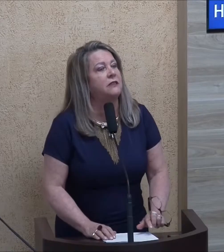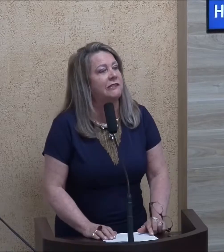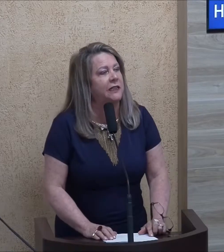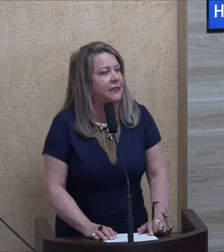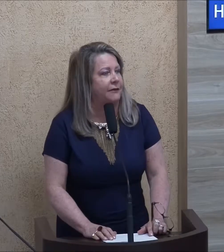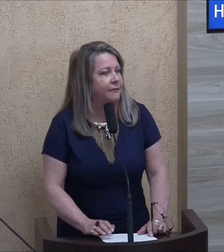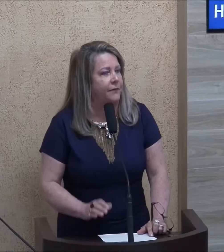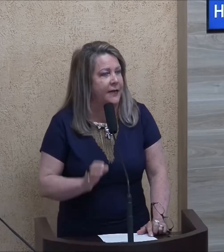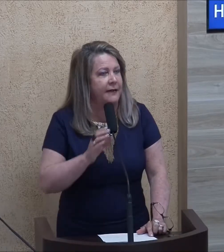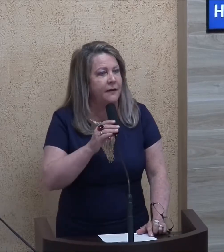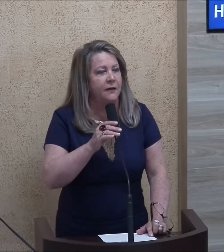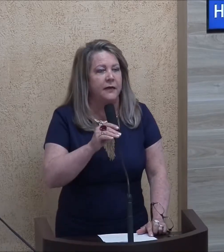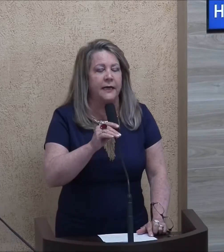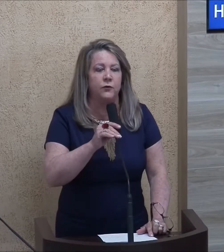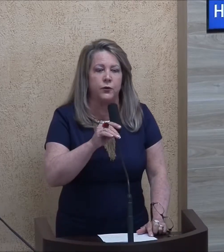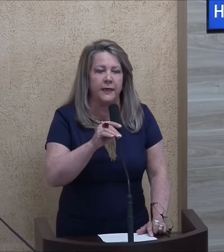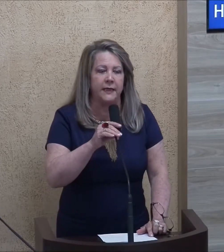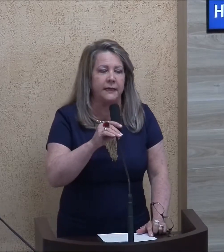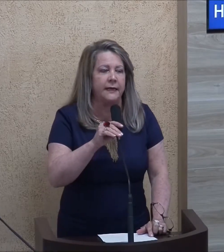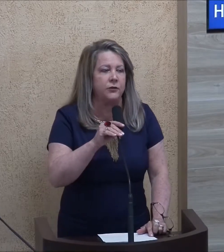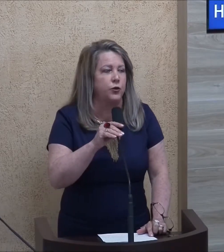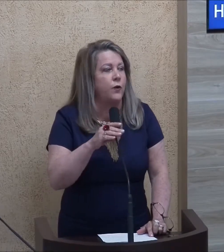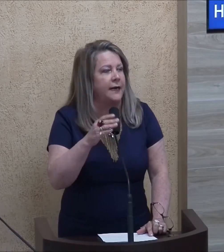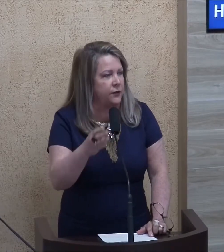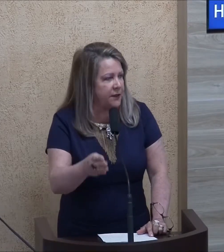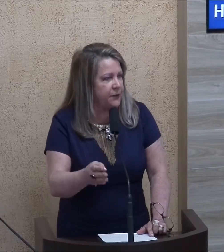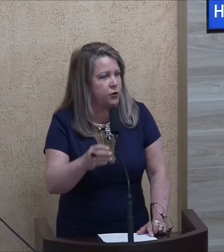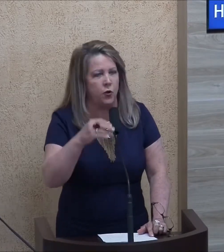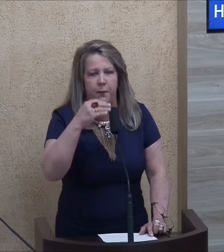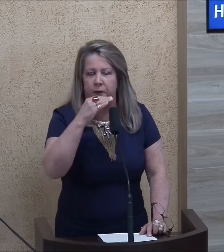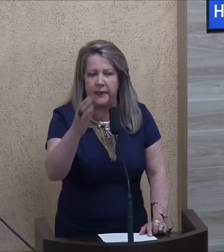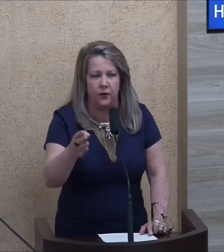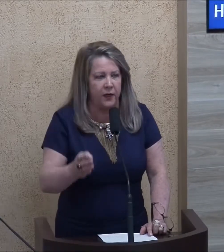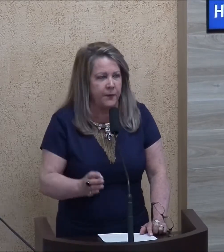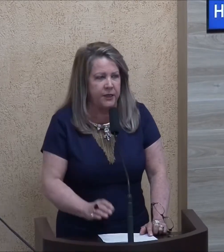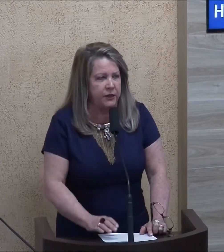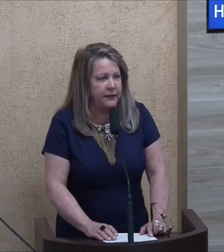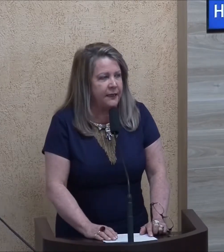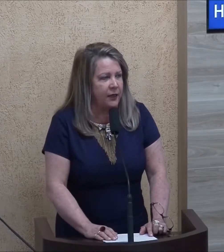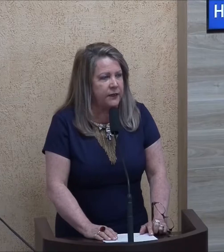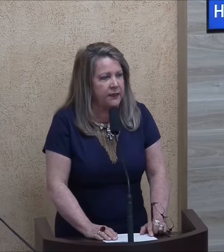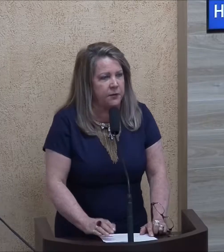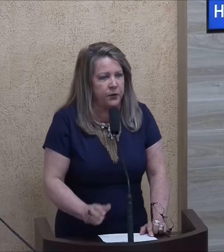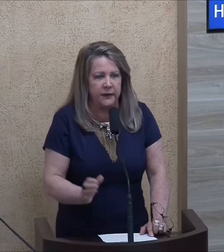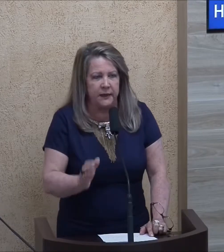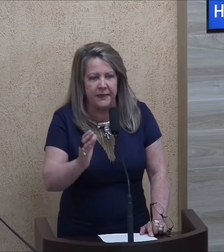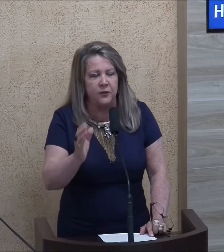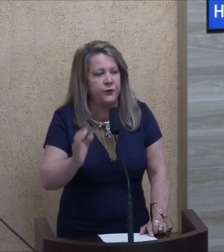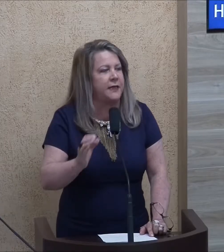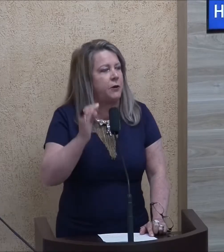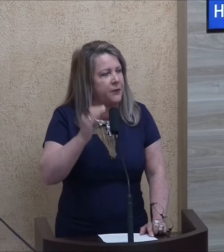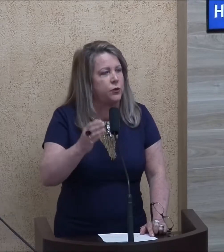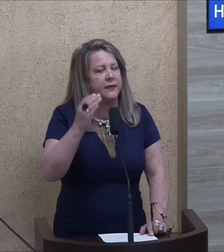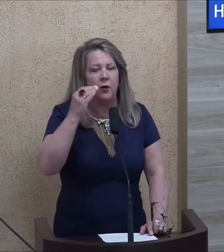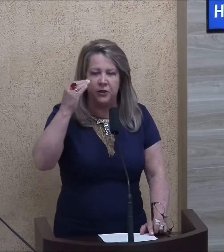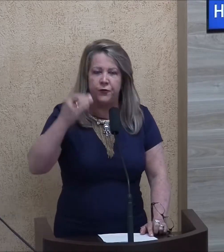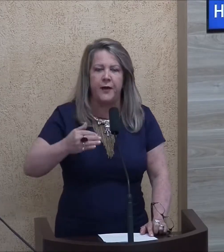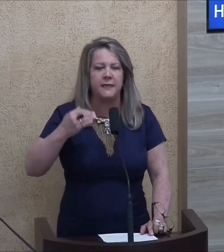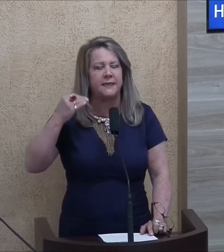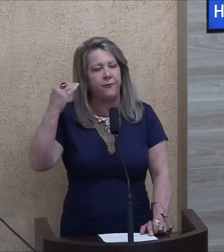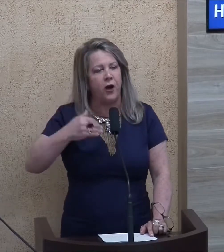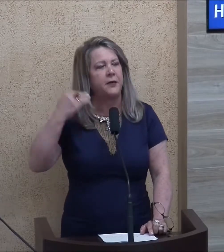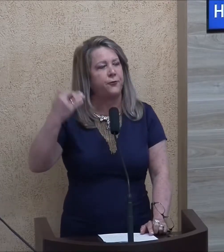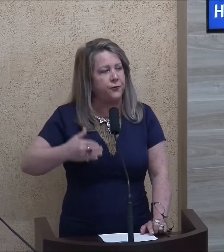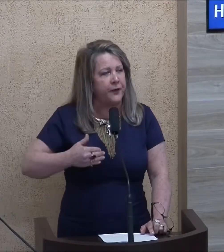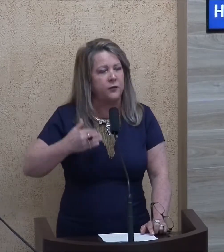meio esquisita, né? Não estou aqui, né, julgando essa pessoa, porque eu realmente não tenho esse poder, mas, enfim, é uma pessoa que realmente